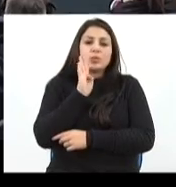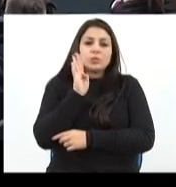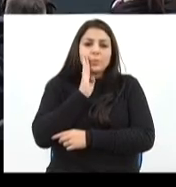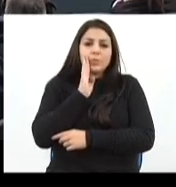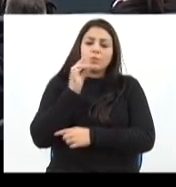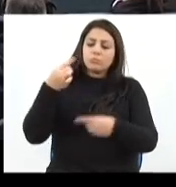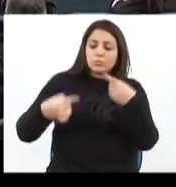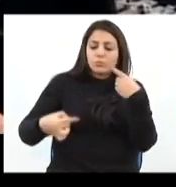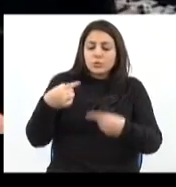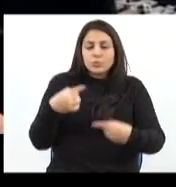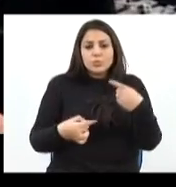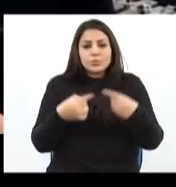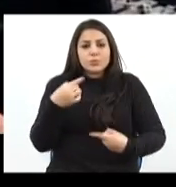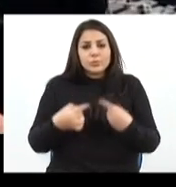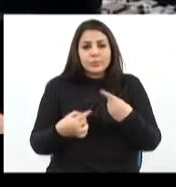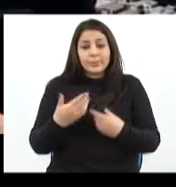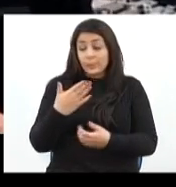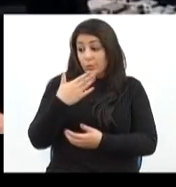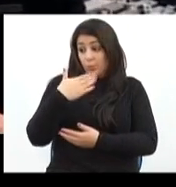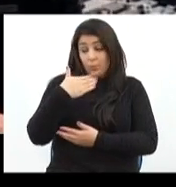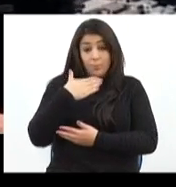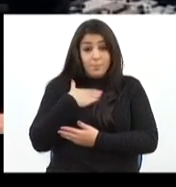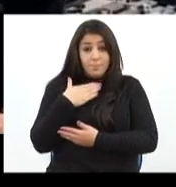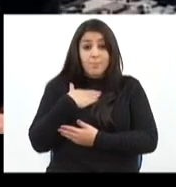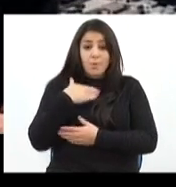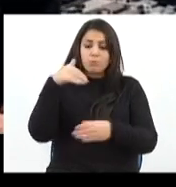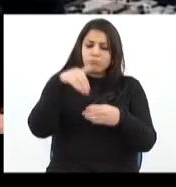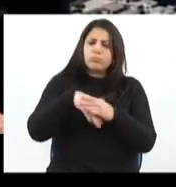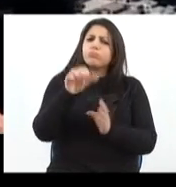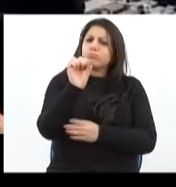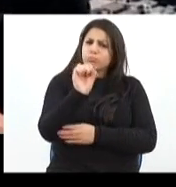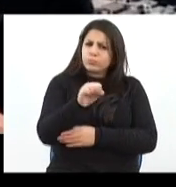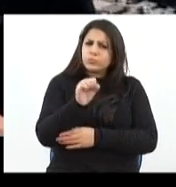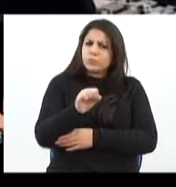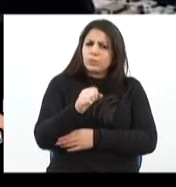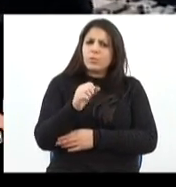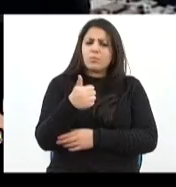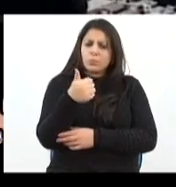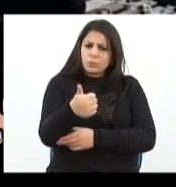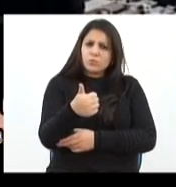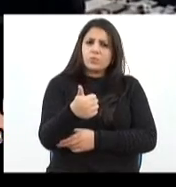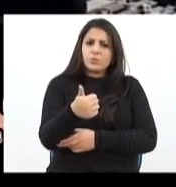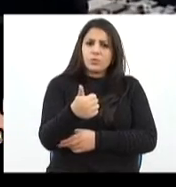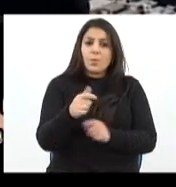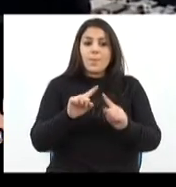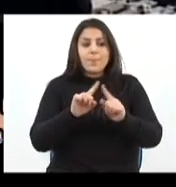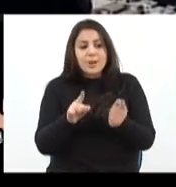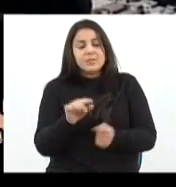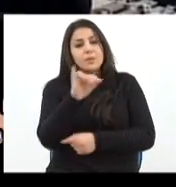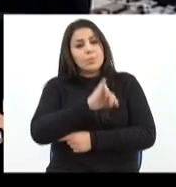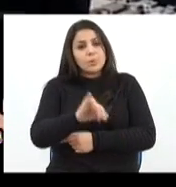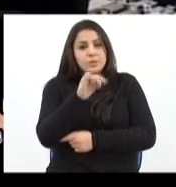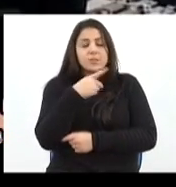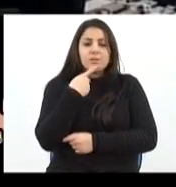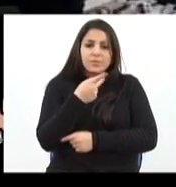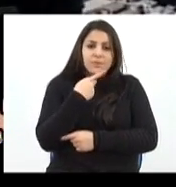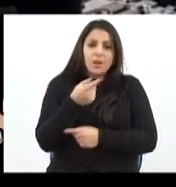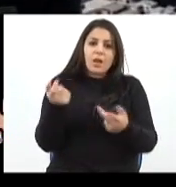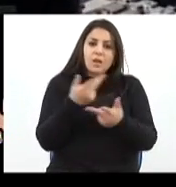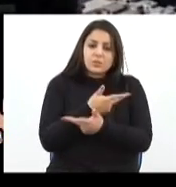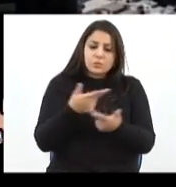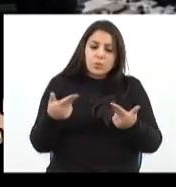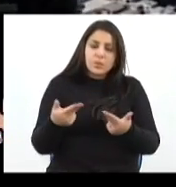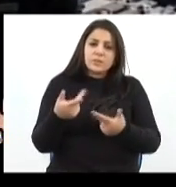na tribuna. O meu voto será favorável, sim, mas não tem como deixar de apontar. E isso é uma manobra que